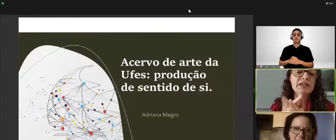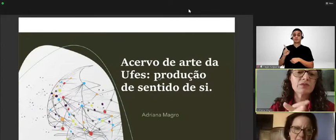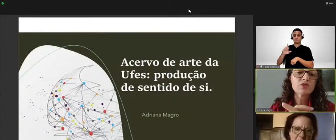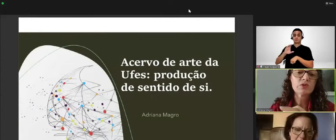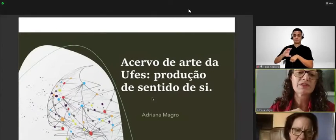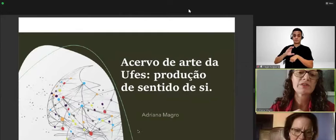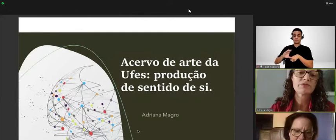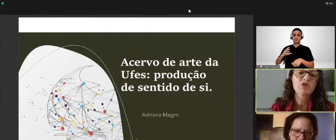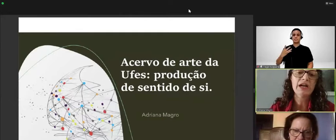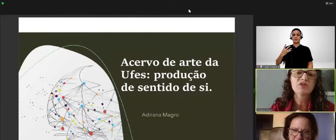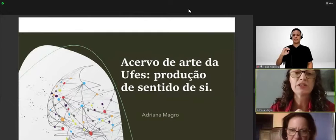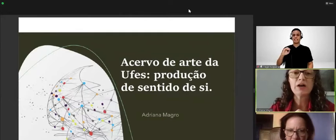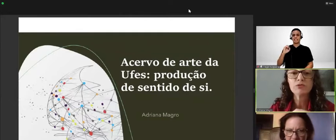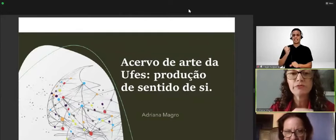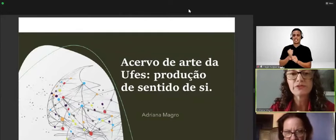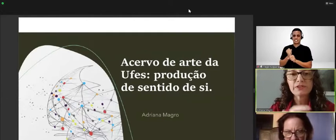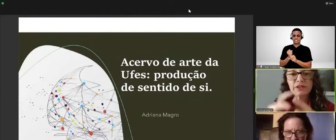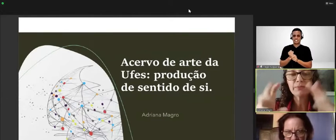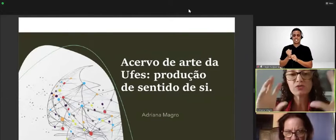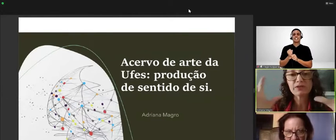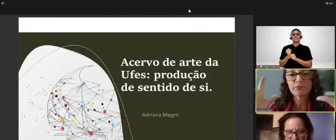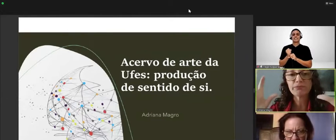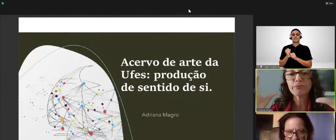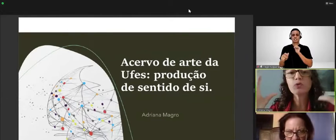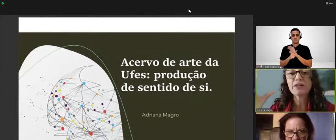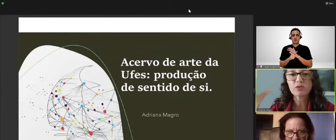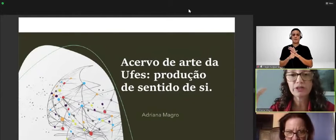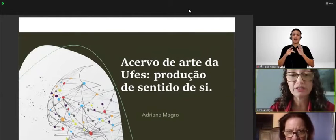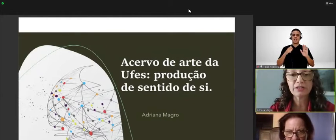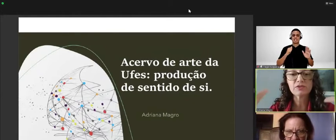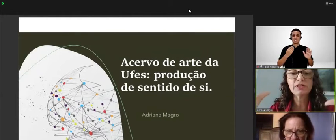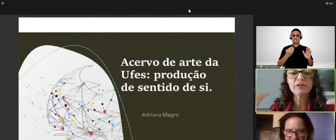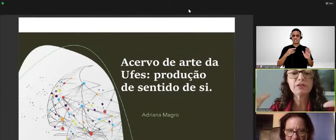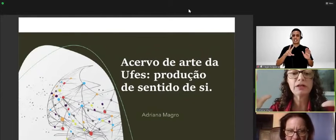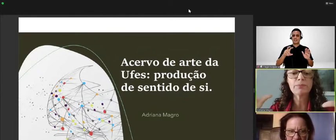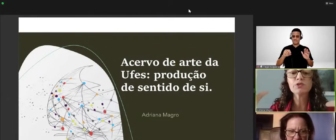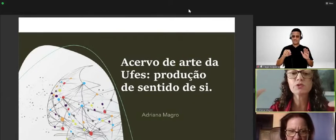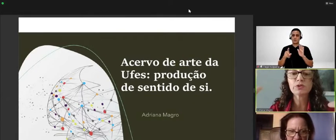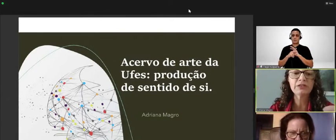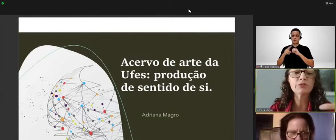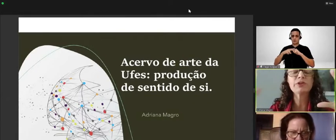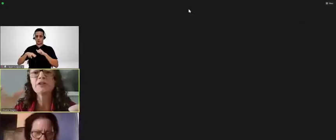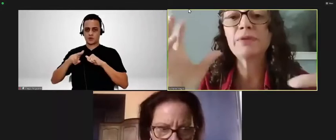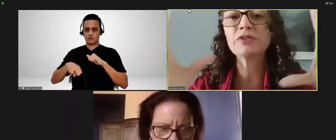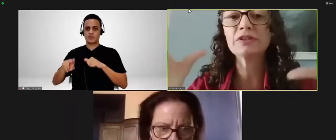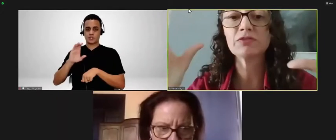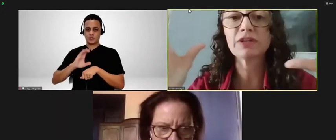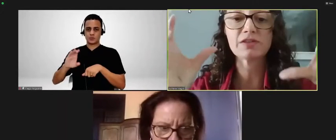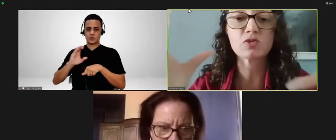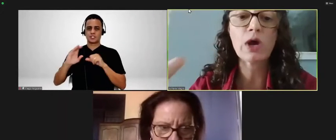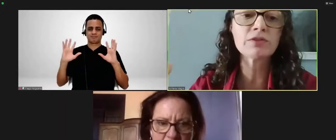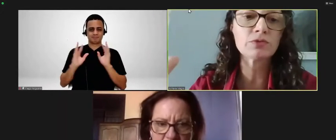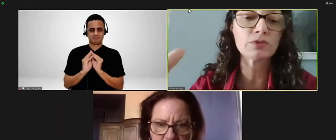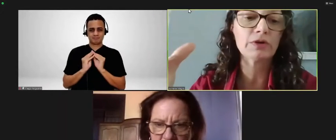40 anos do acervo de arte da UFES, então, mais ou menos, um pouco mais de 40 anos, né, posto aqui num fragmento, então,